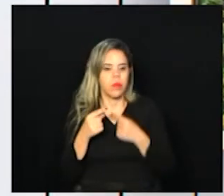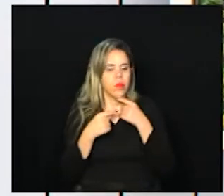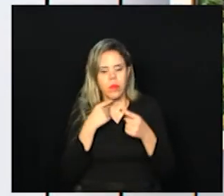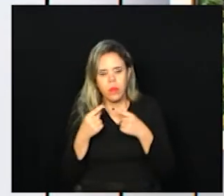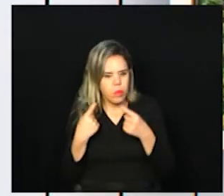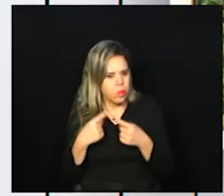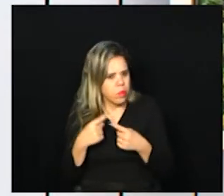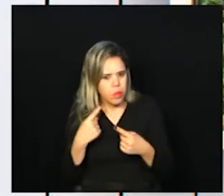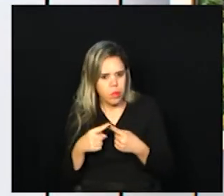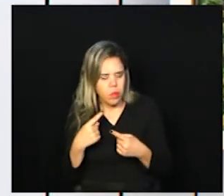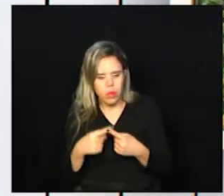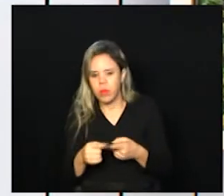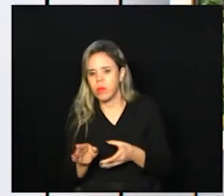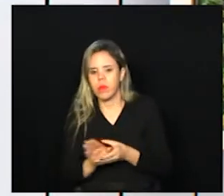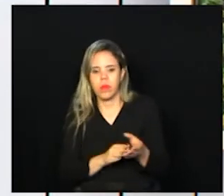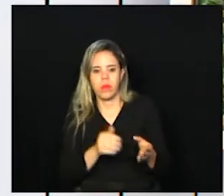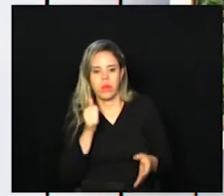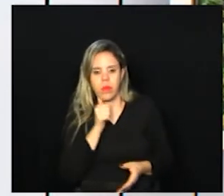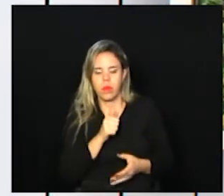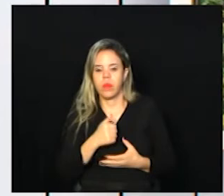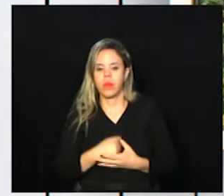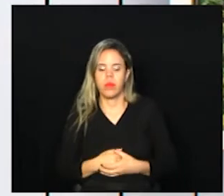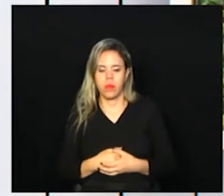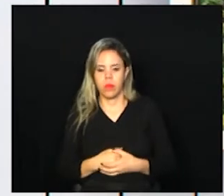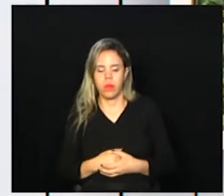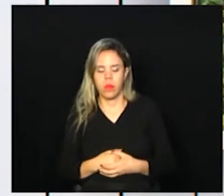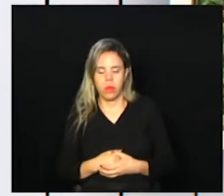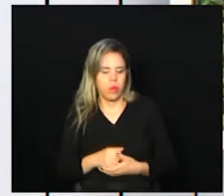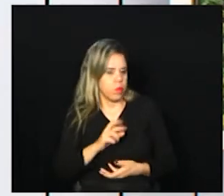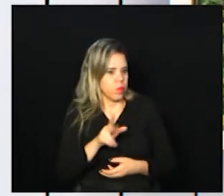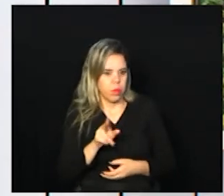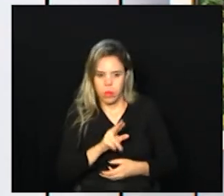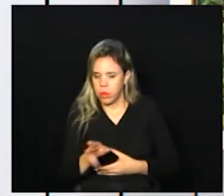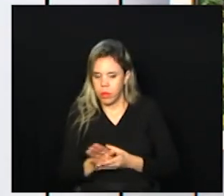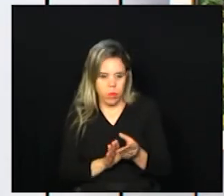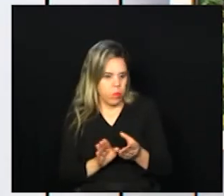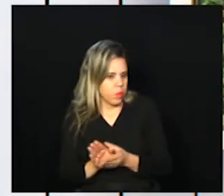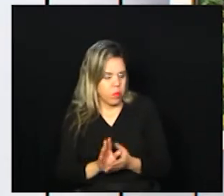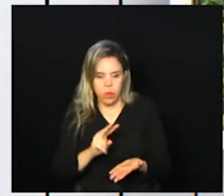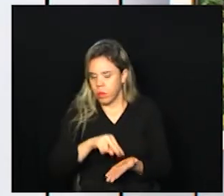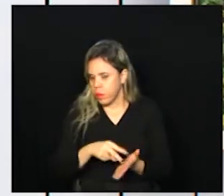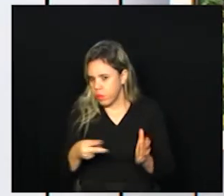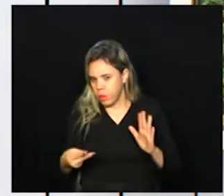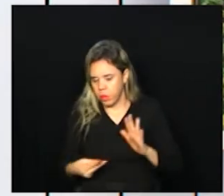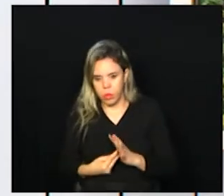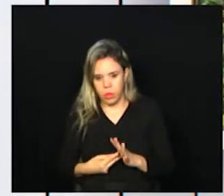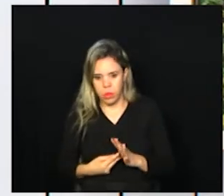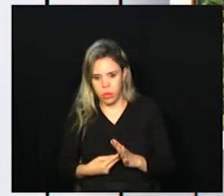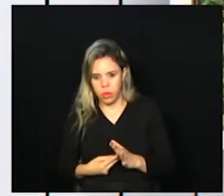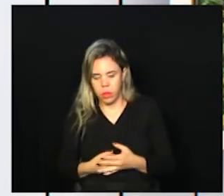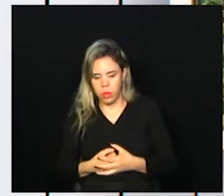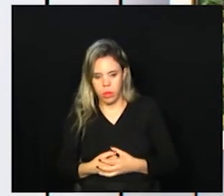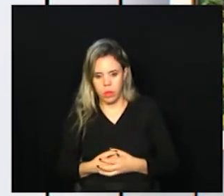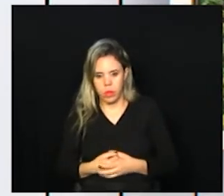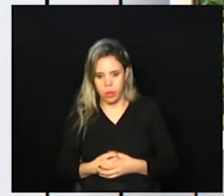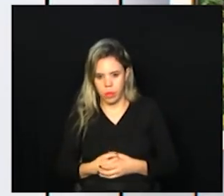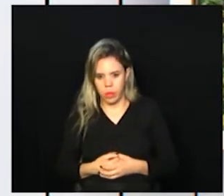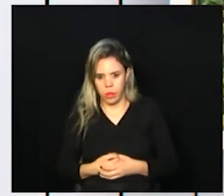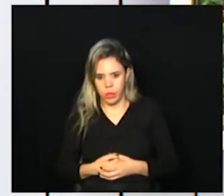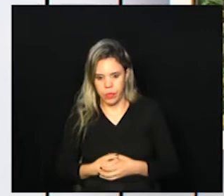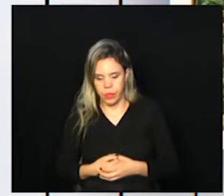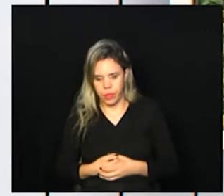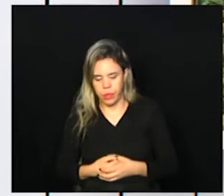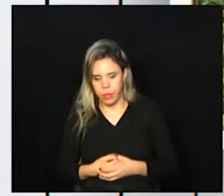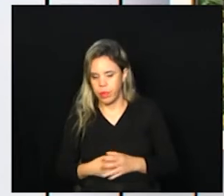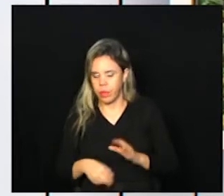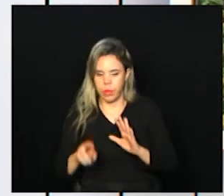que, assim, o Conselho da Mulher, ela não é o conselho que define, que vai definir essa